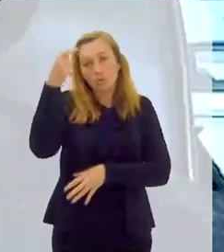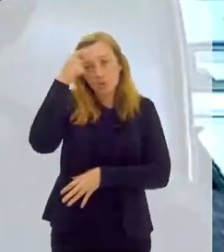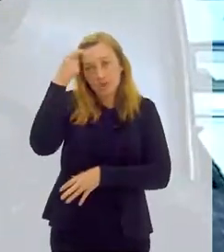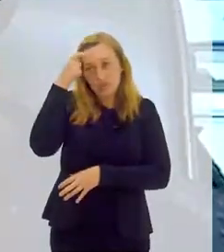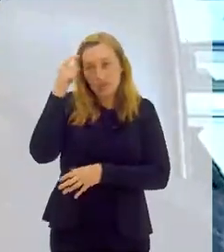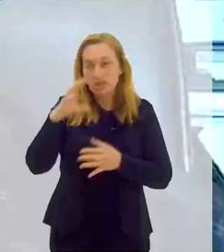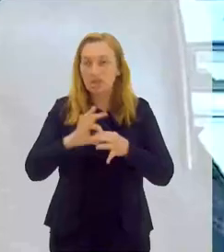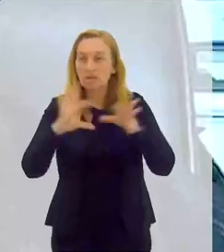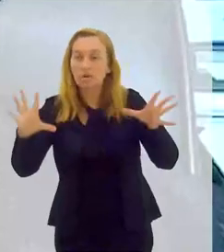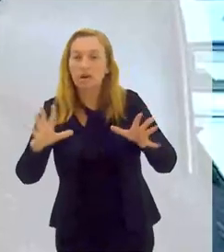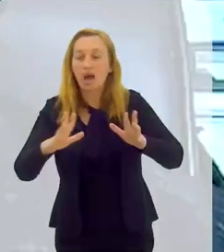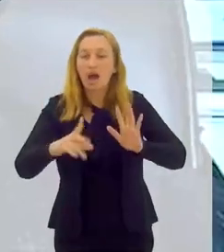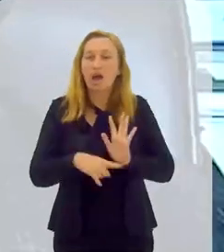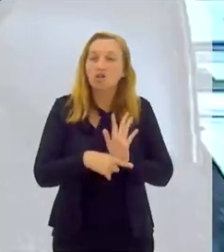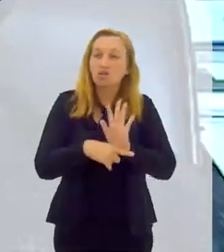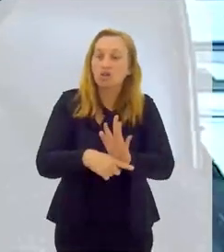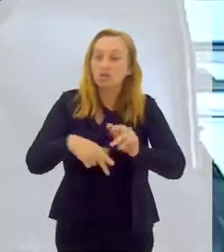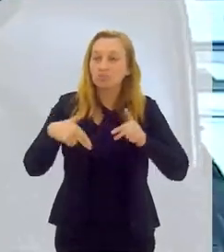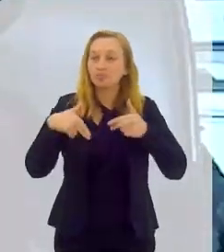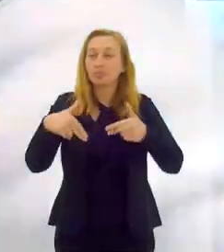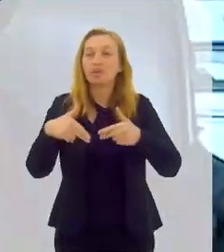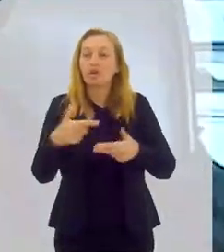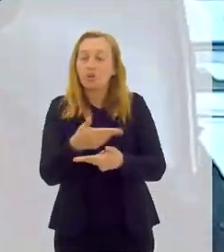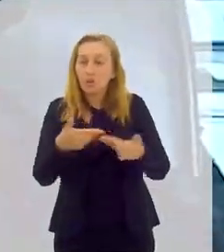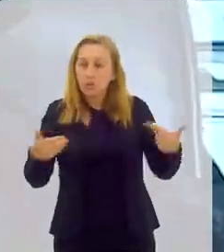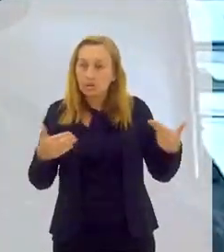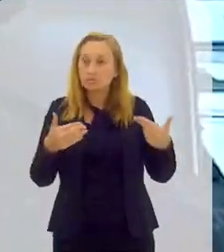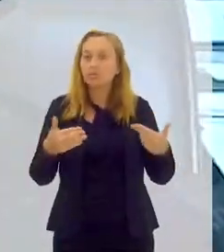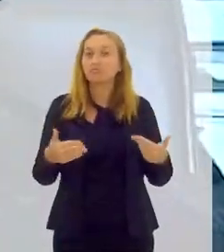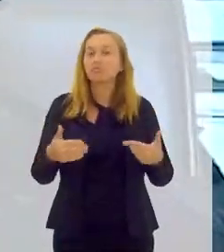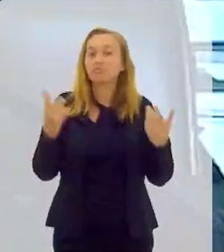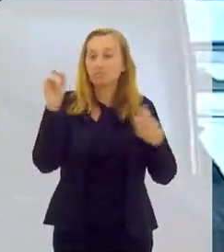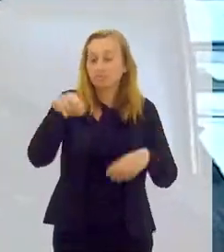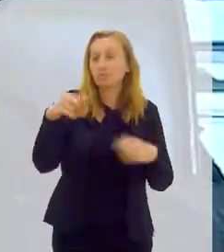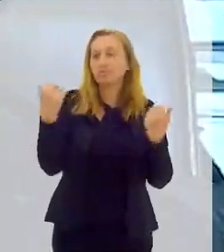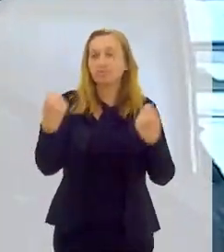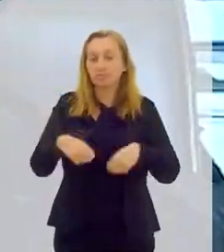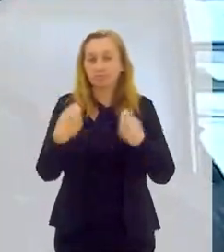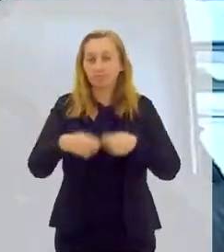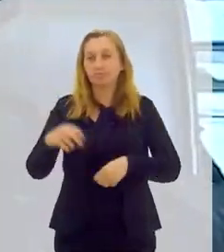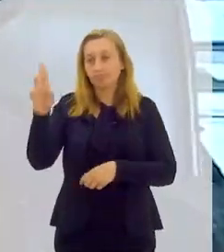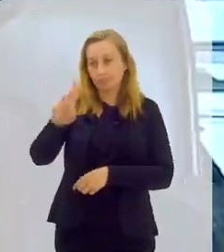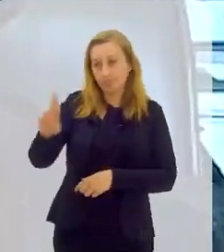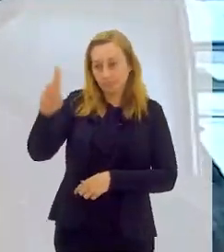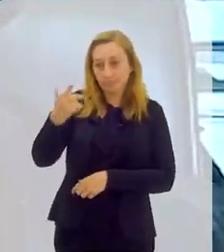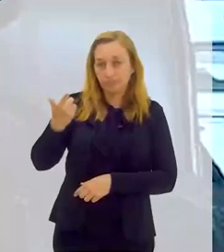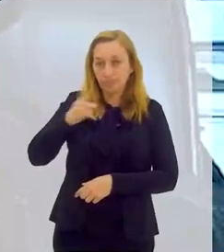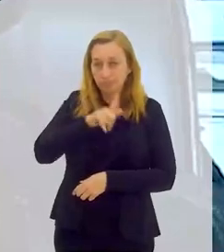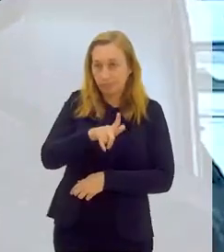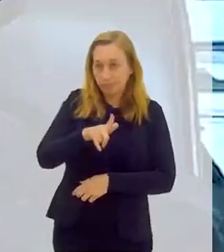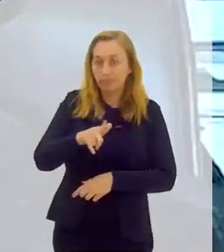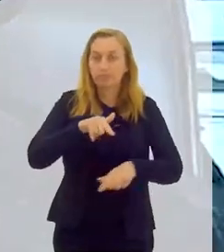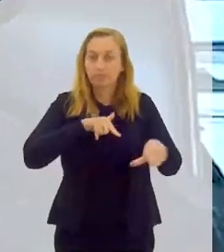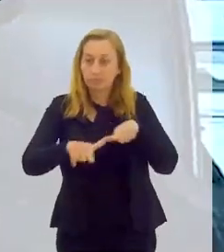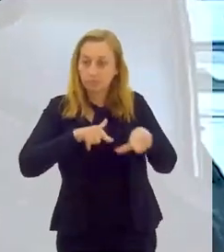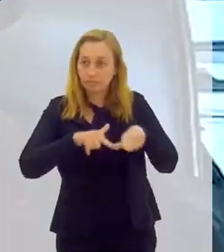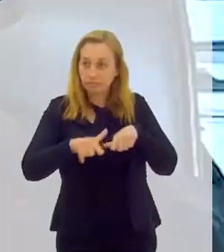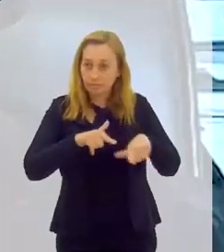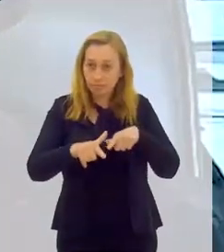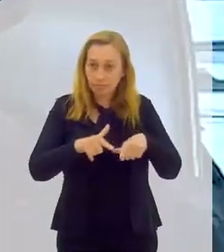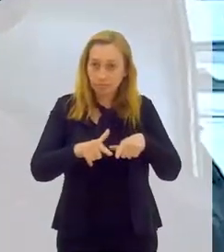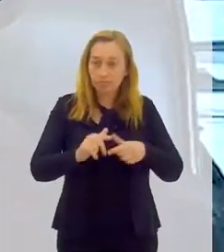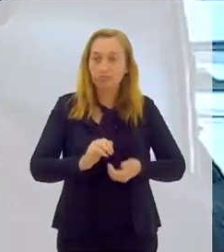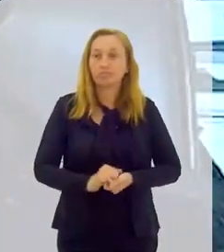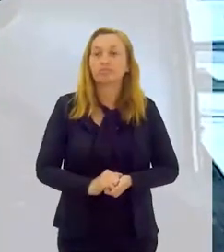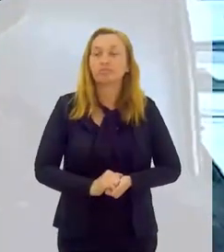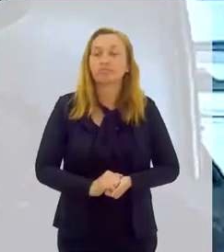burocrático, ajudar na administração, são coisas que em todas essas áreas que a UENF consegue atuar. Bem atuando, estamos